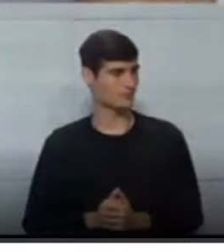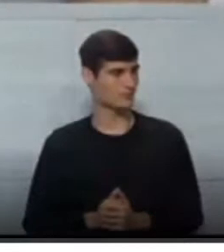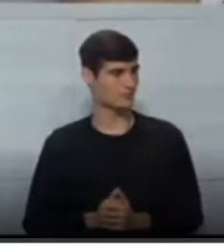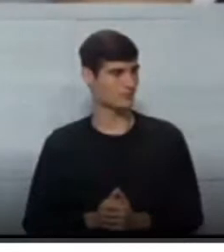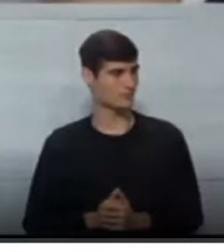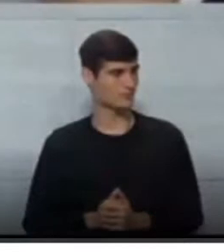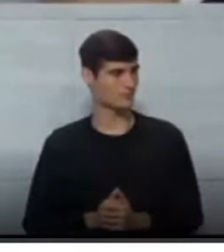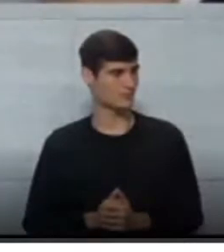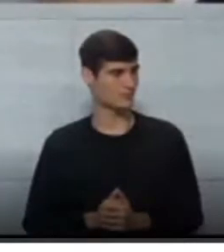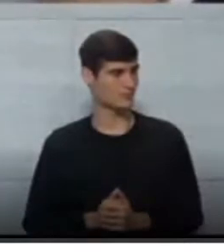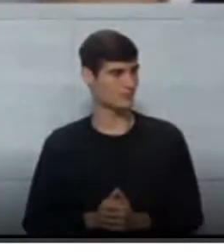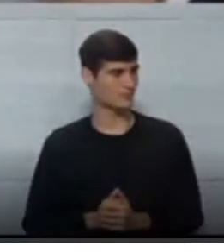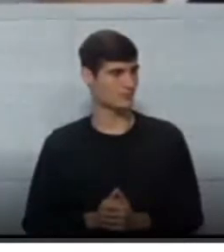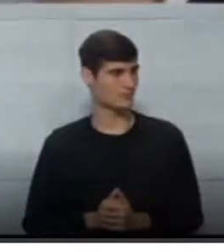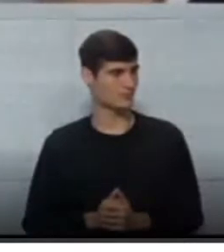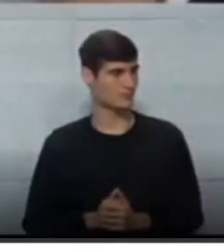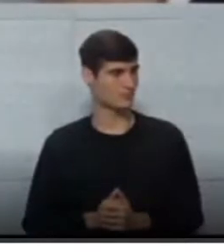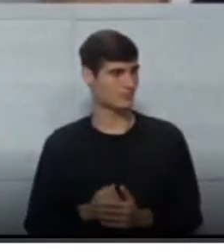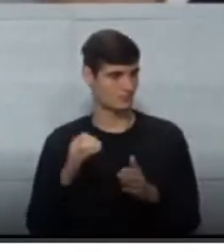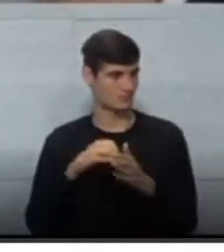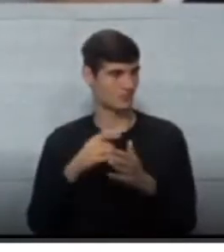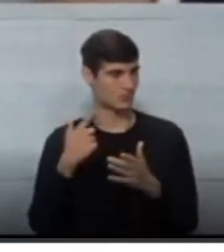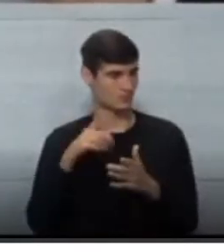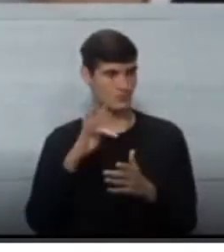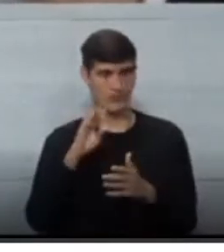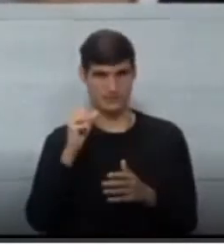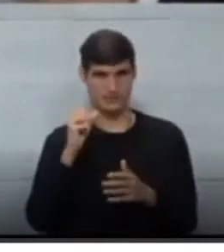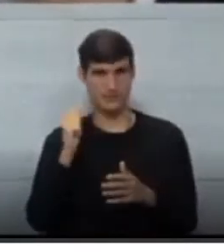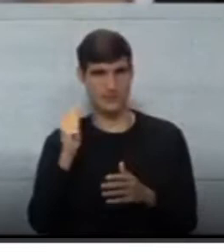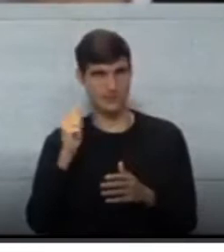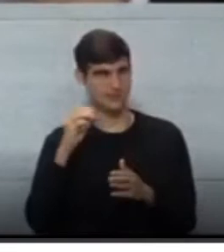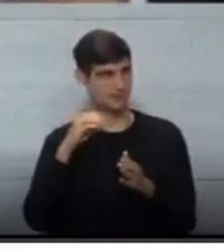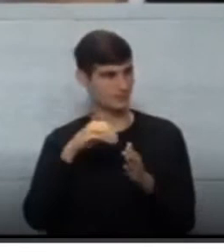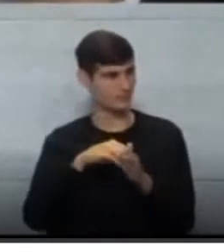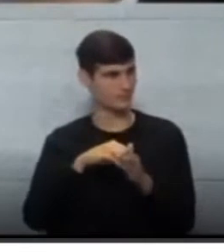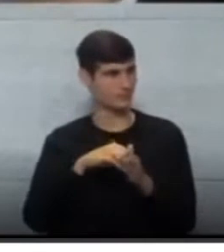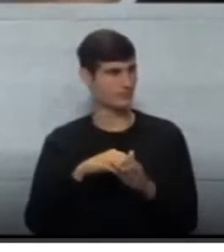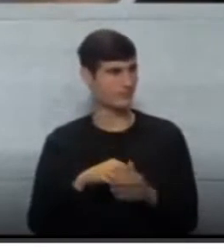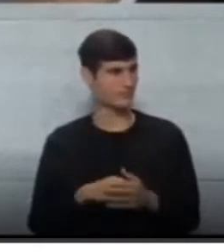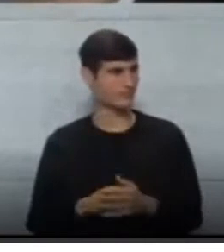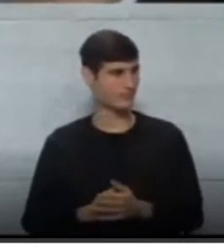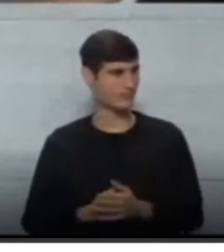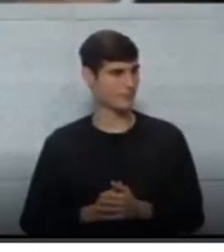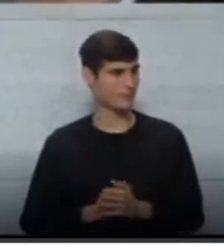Então, na superfície do TSA, fazer a inoculação